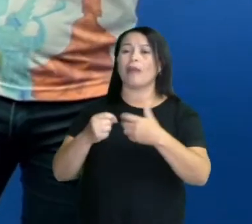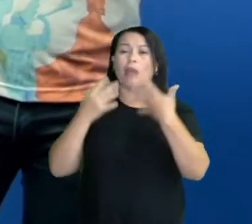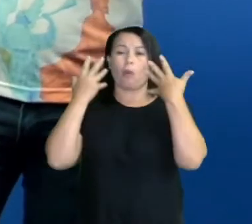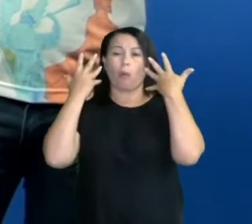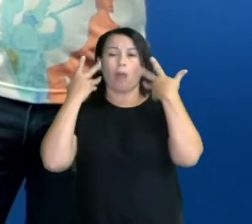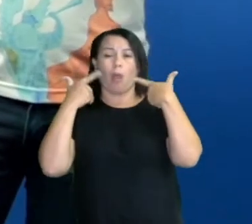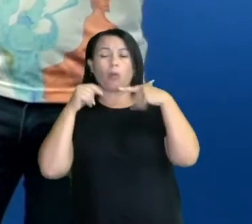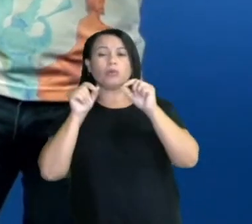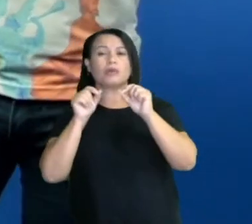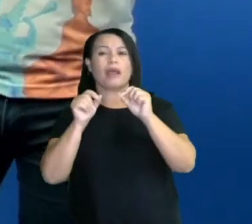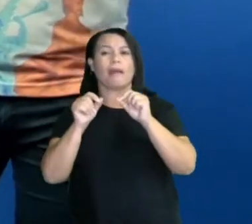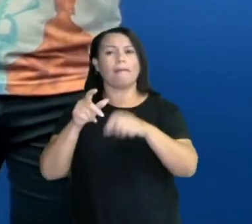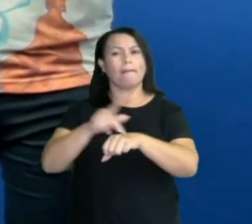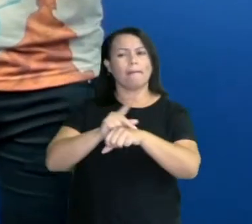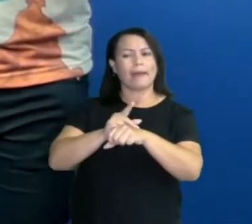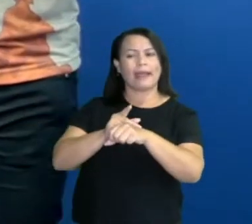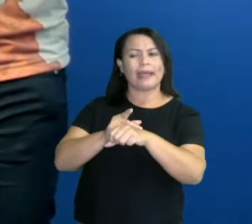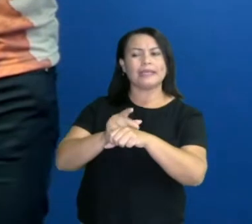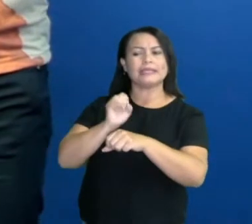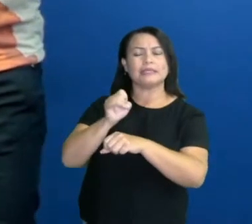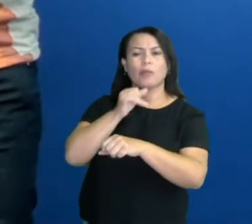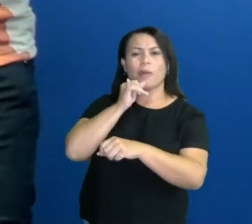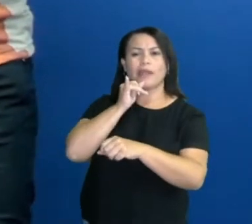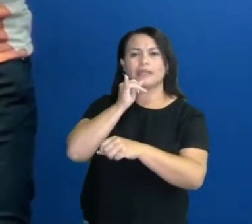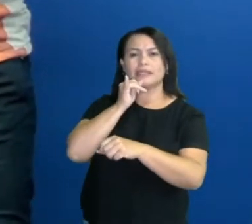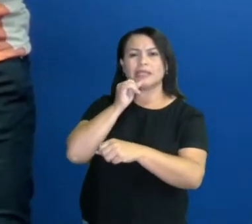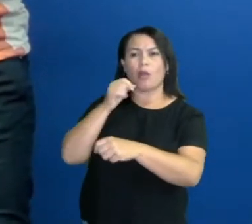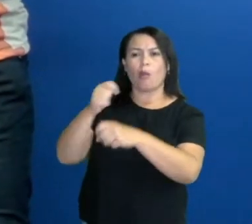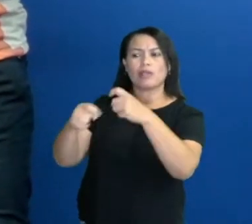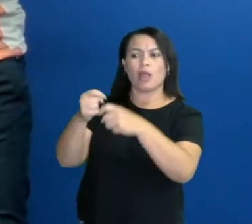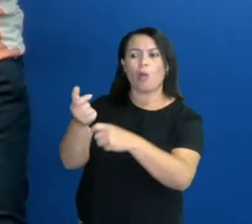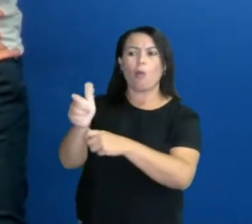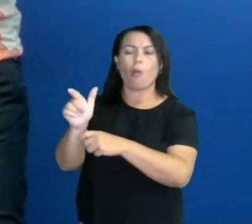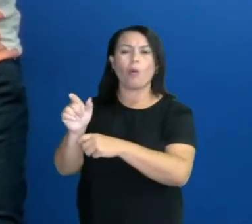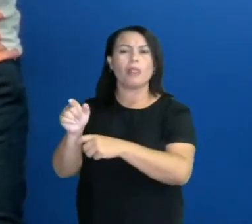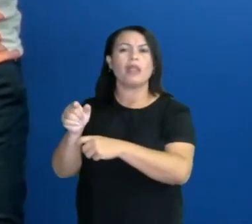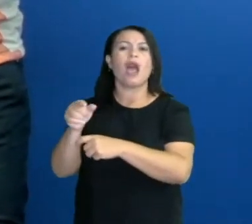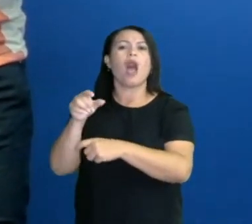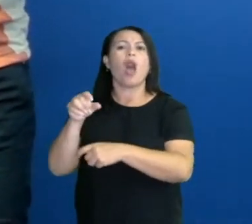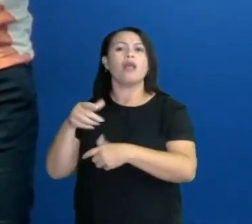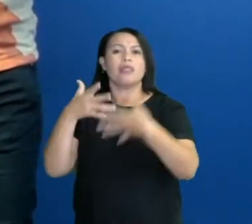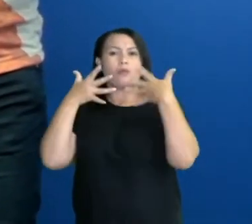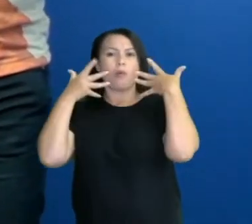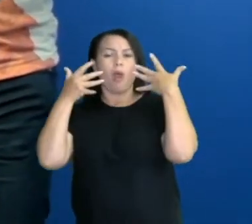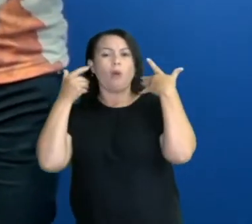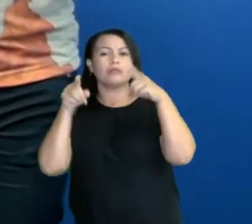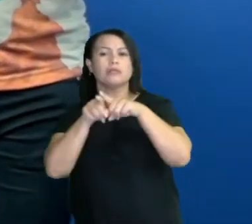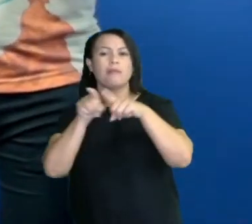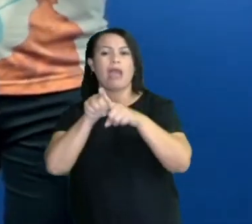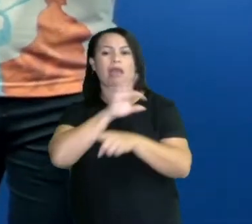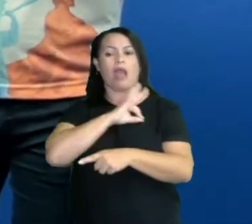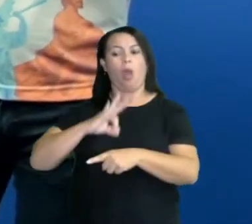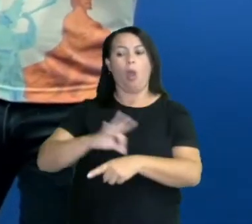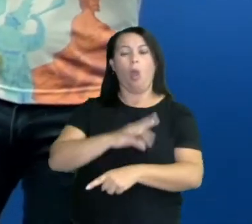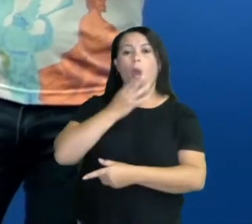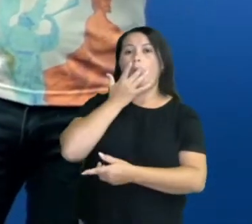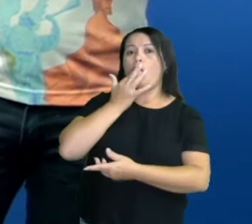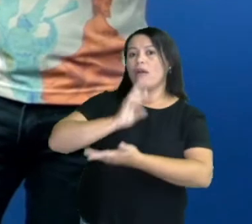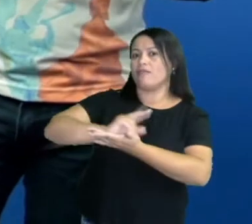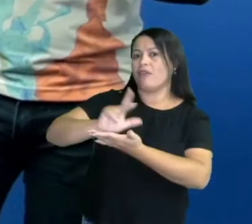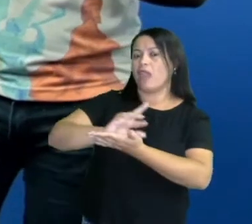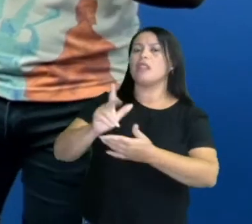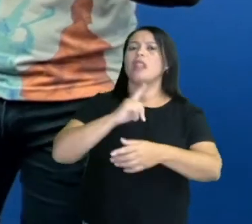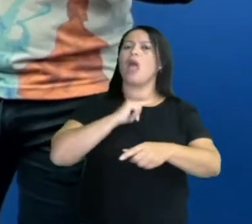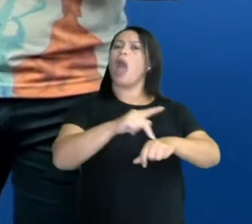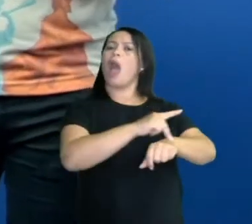necessariamente. Caso uma onça preta cruze com uma onça parda, ela pode gerar uma onça parda também. Então, a onça preta é